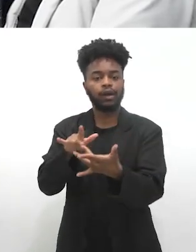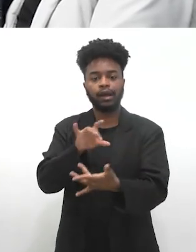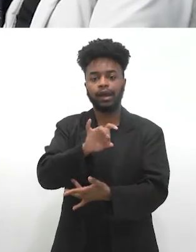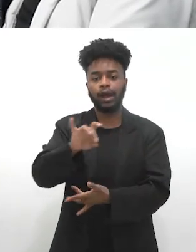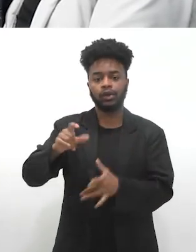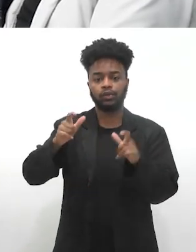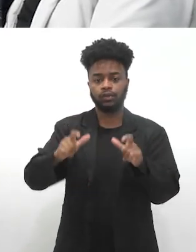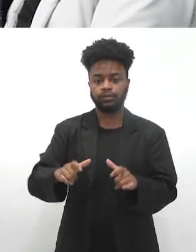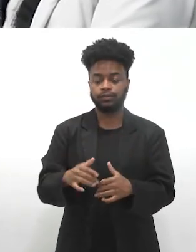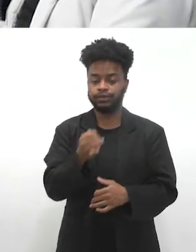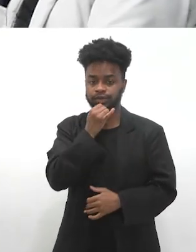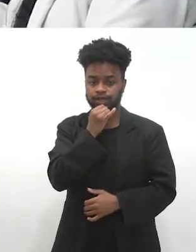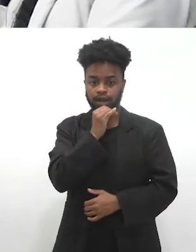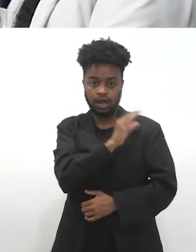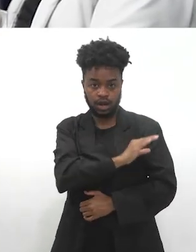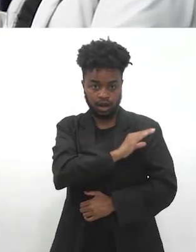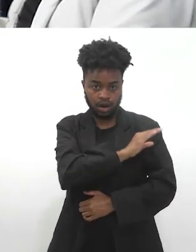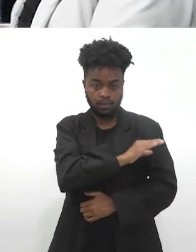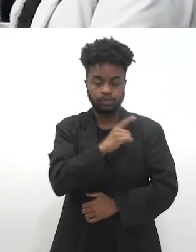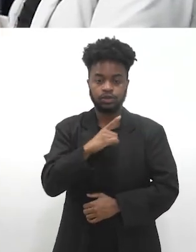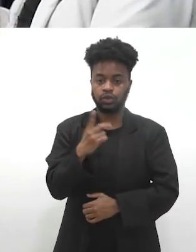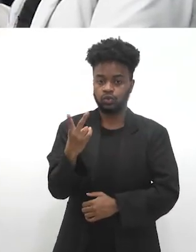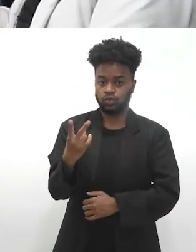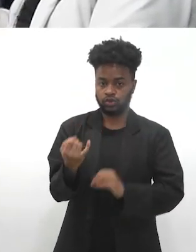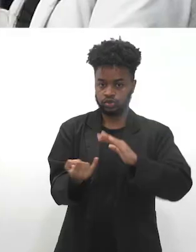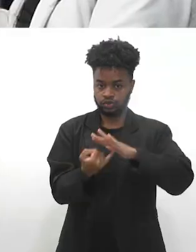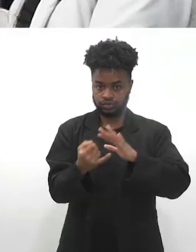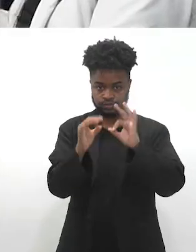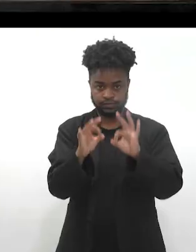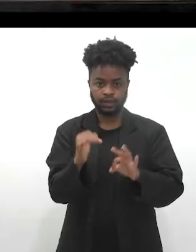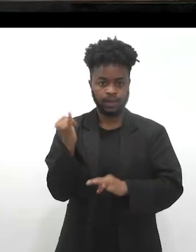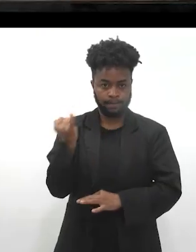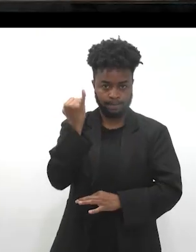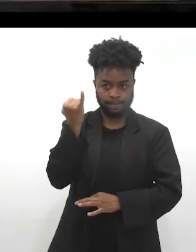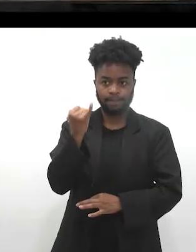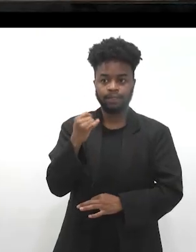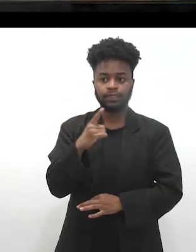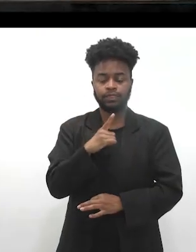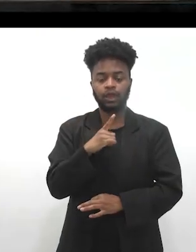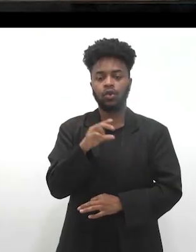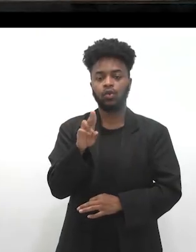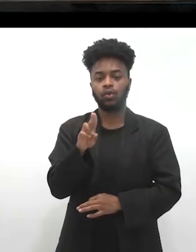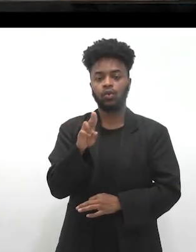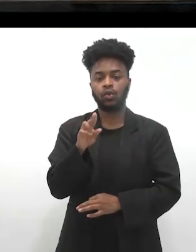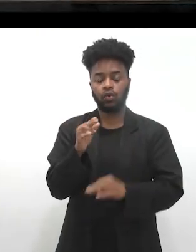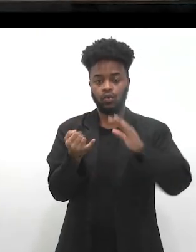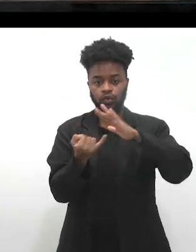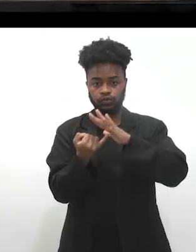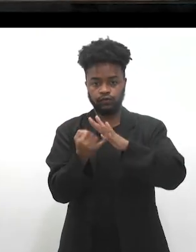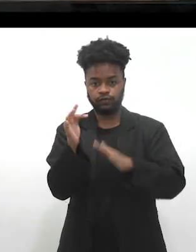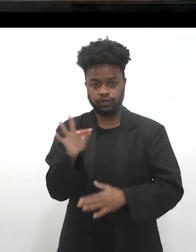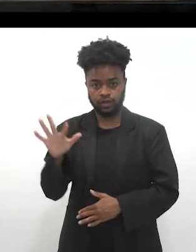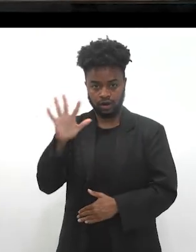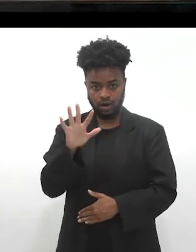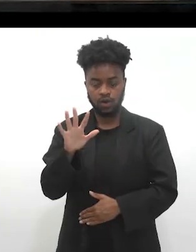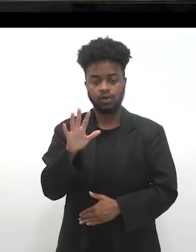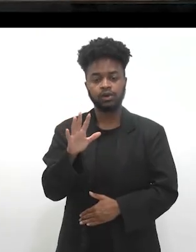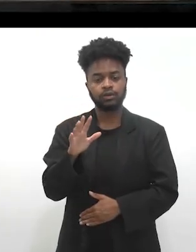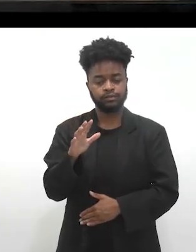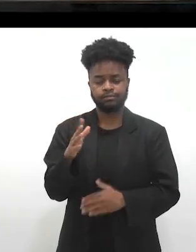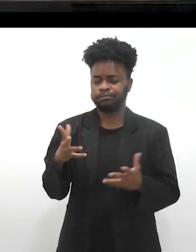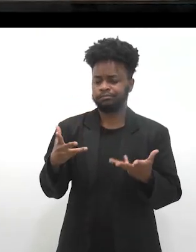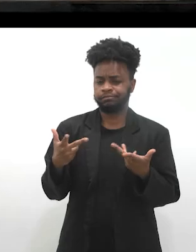uma dessas regiões. Por exemplo, em Campos existem duas instituições importantíssimas, que é o IFE. Exatamente. Eu conheço o IFE, é uma